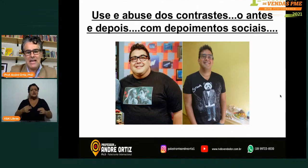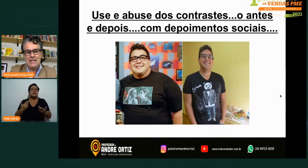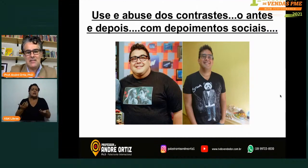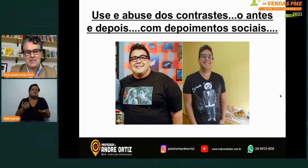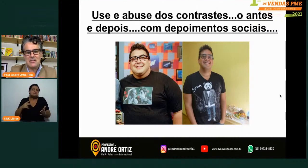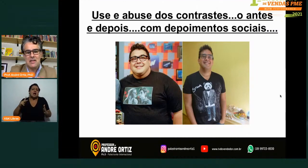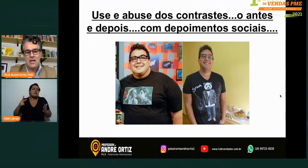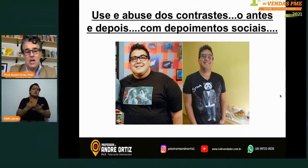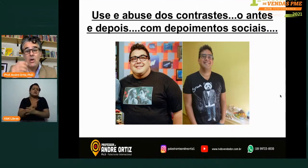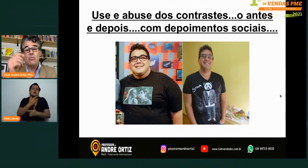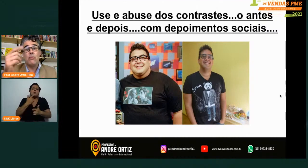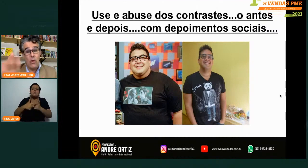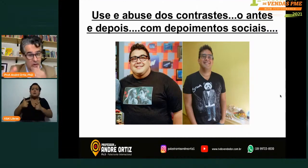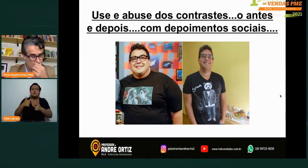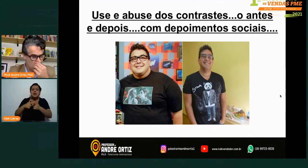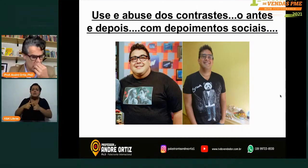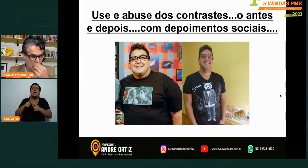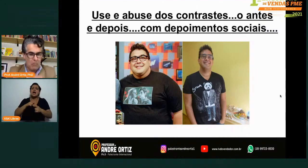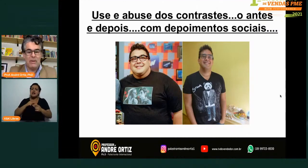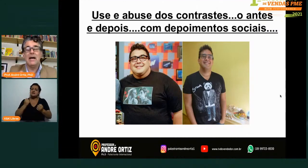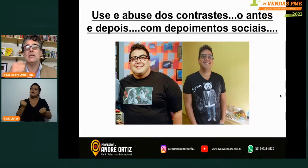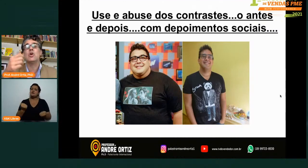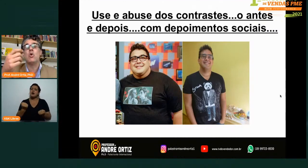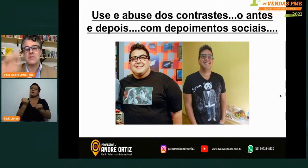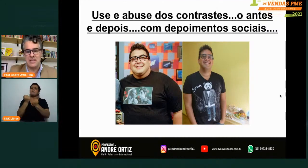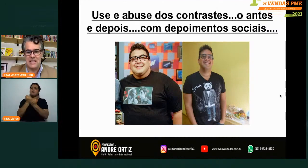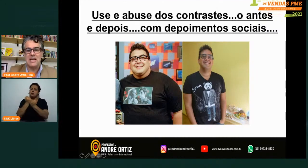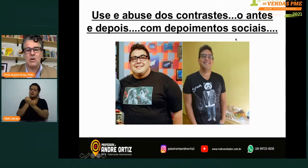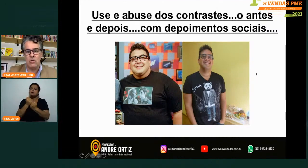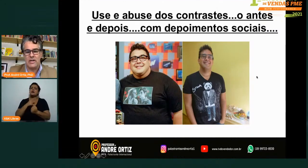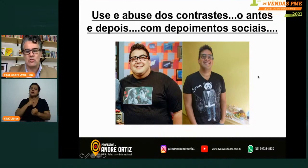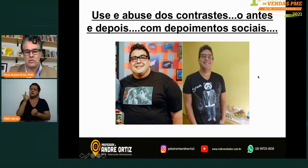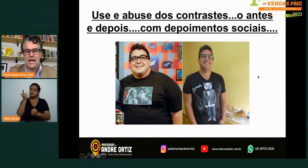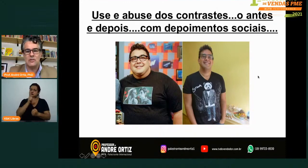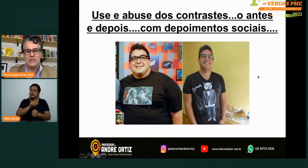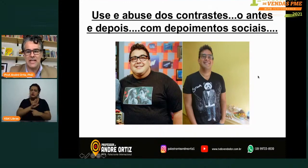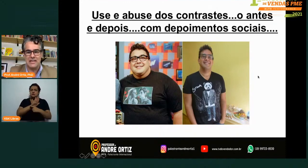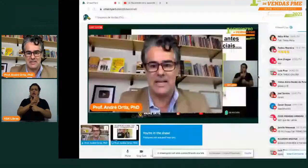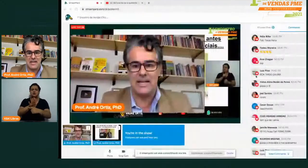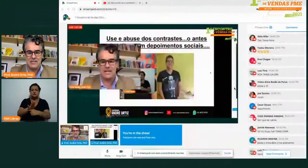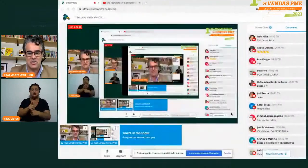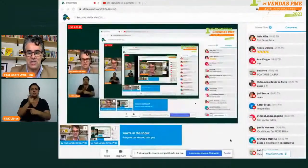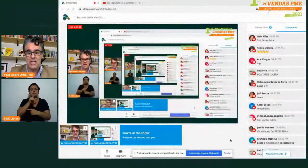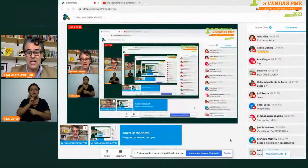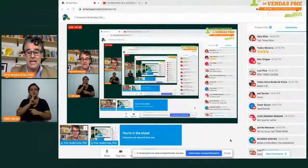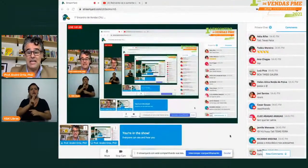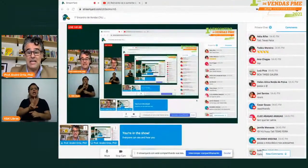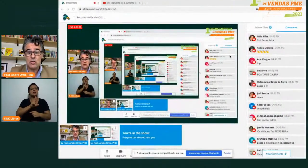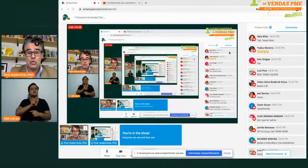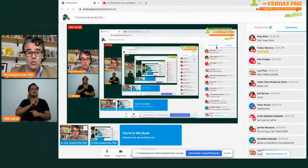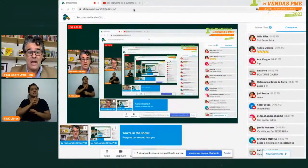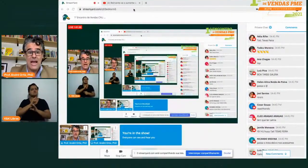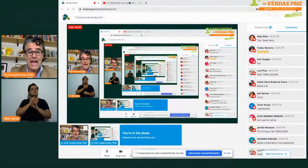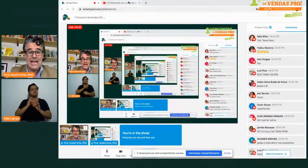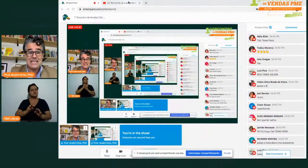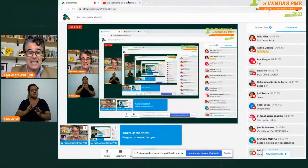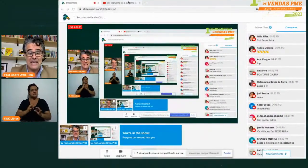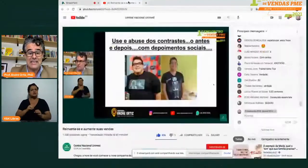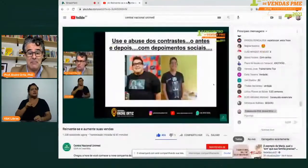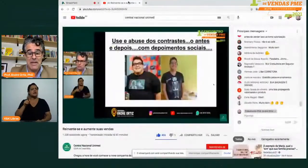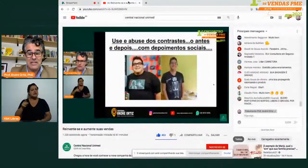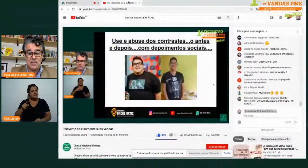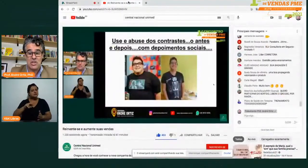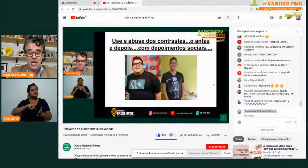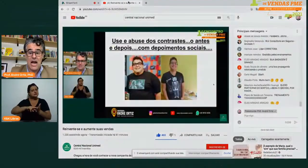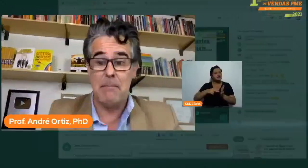eles foram buscar o plano e conseguiram um resultado interessante? Isso é